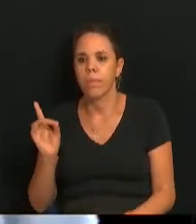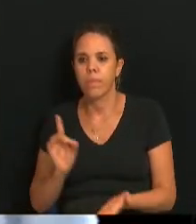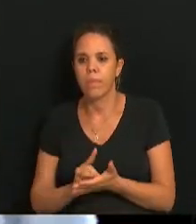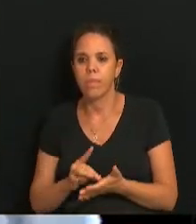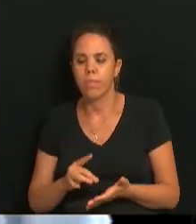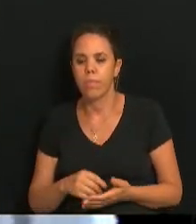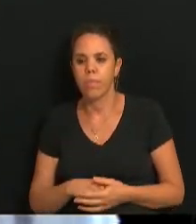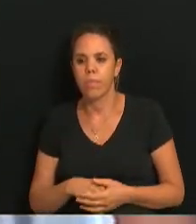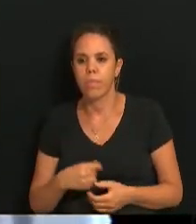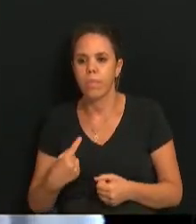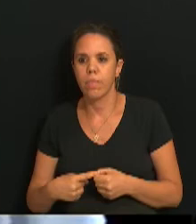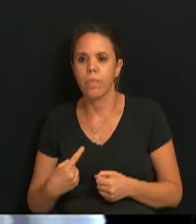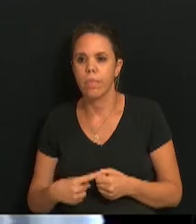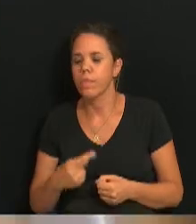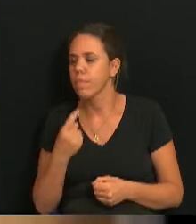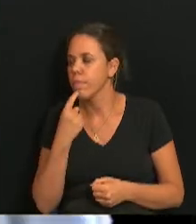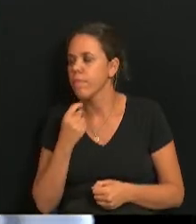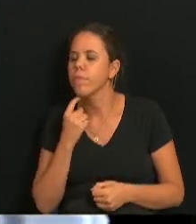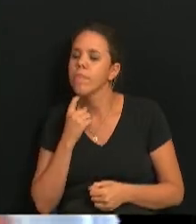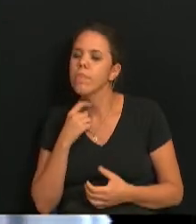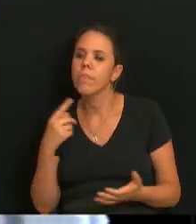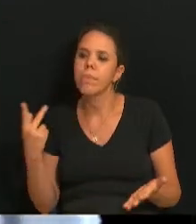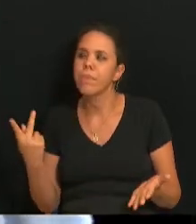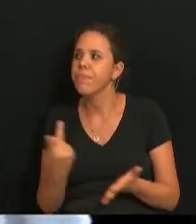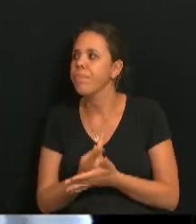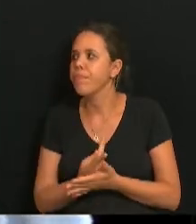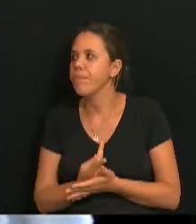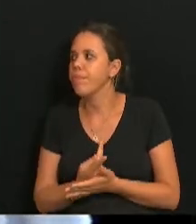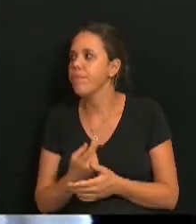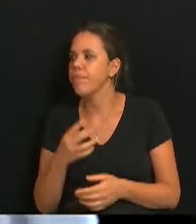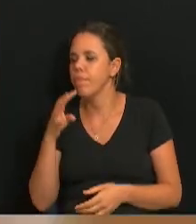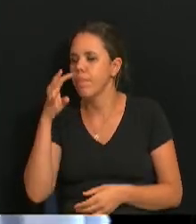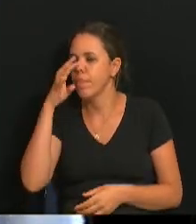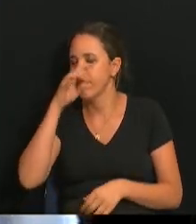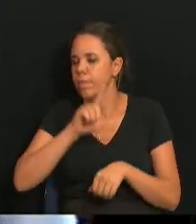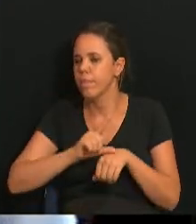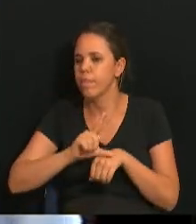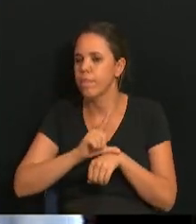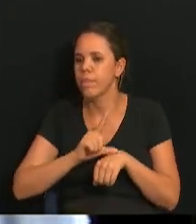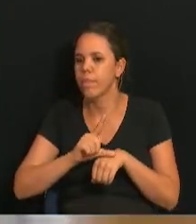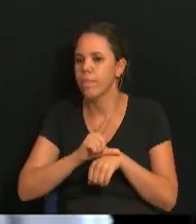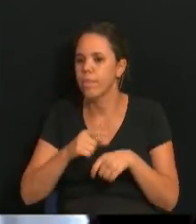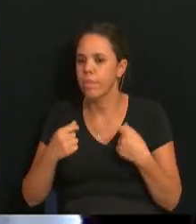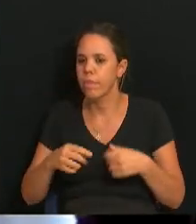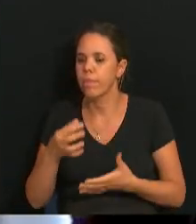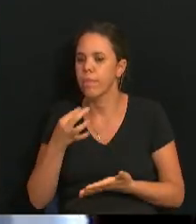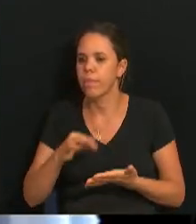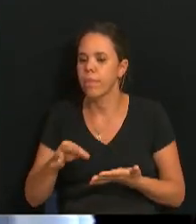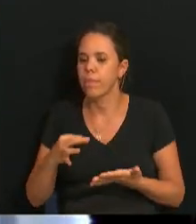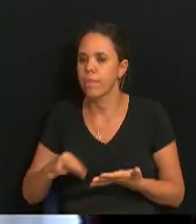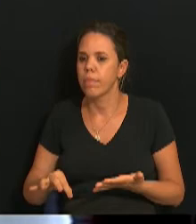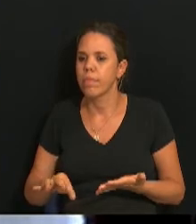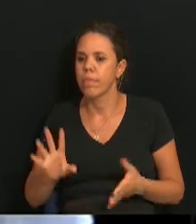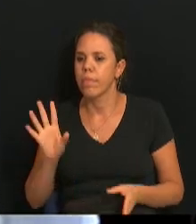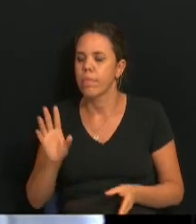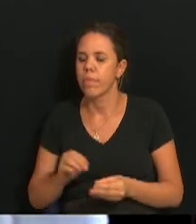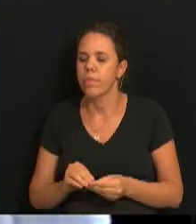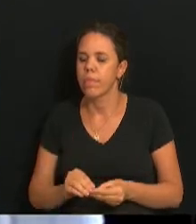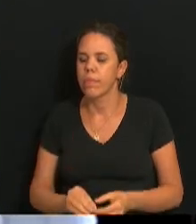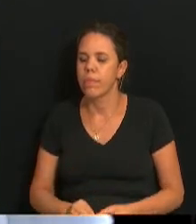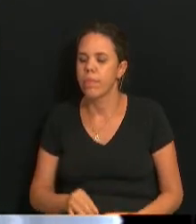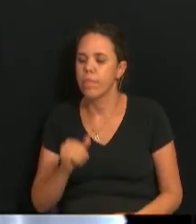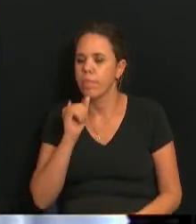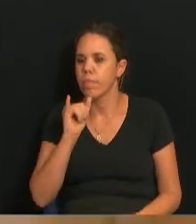de Campinas está irregular, ele descumpre a legislação educacional e ele precisa corrigir. Então, eu concluo só para dizer